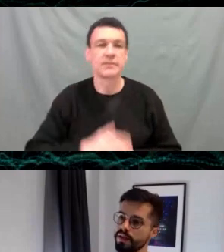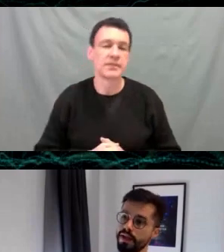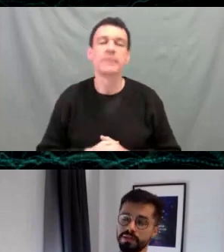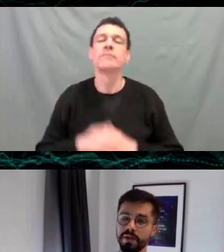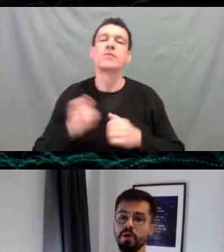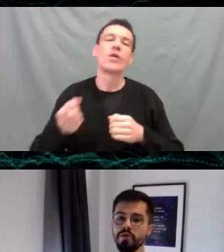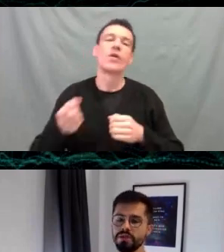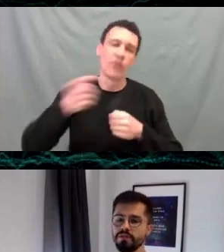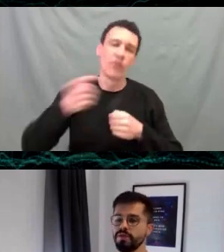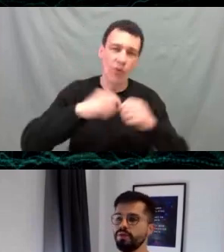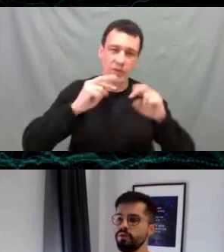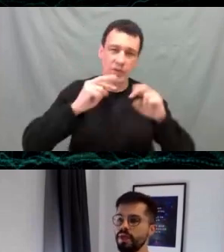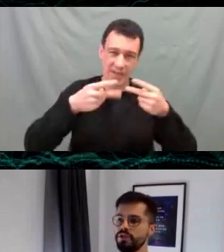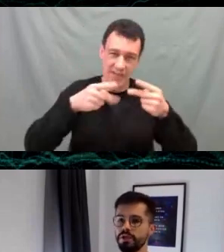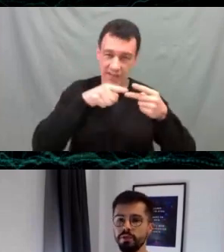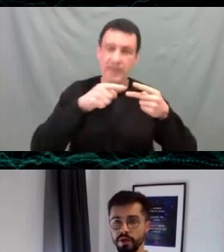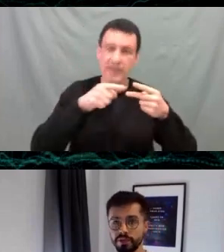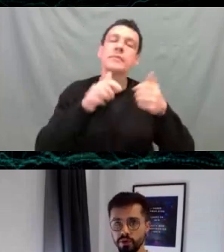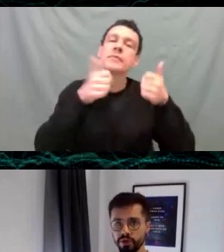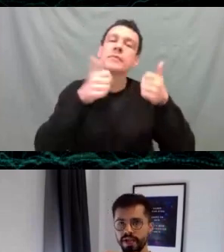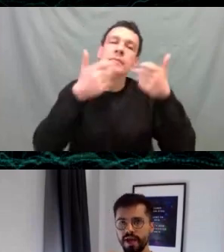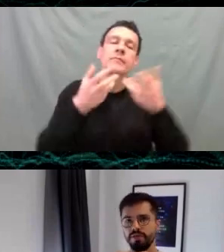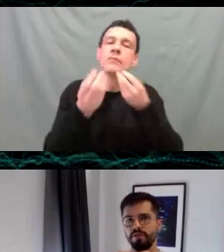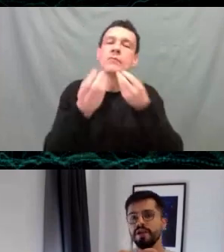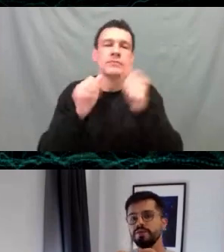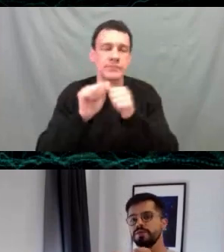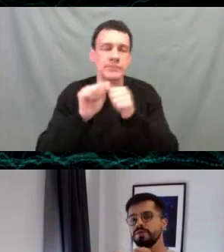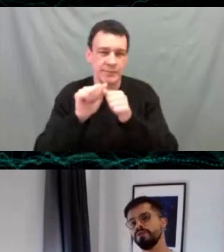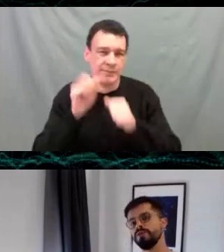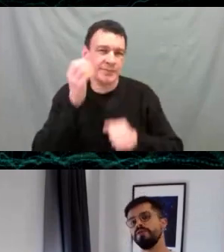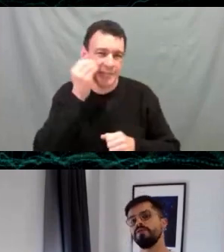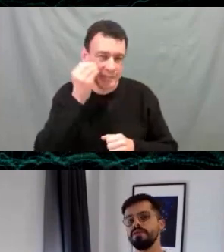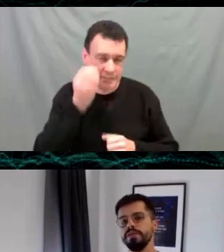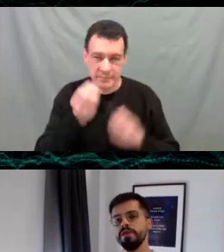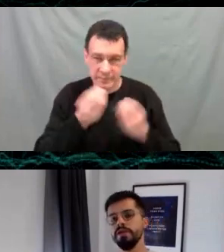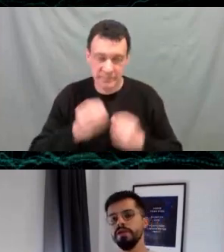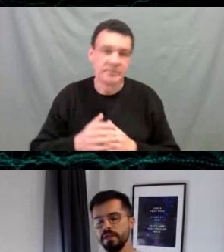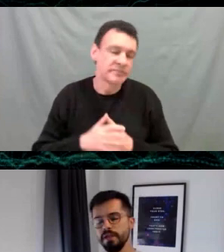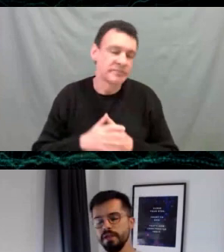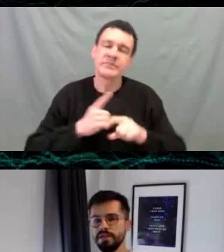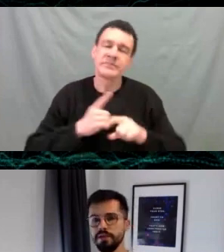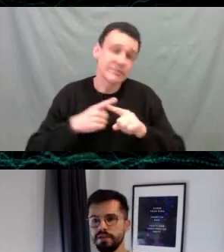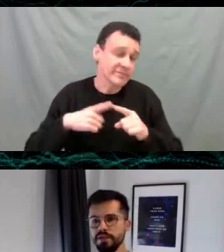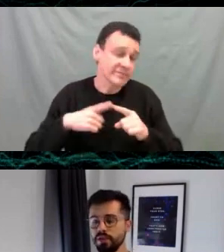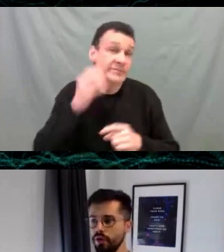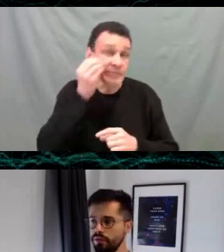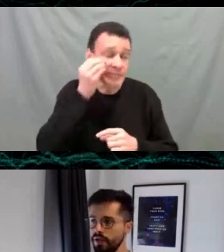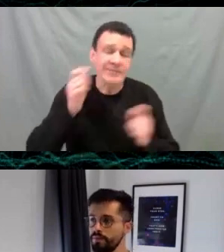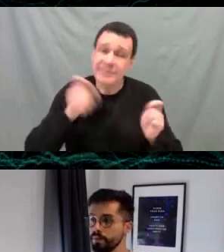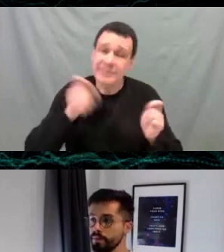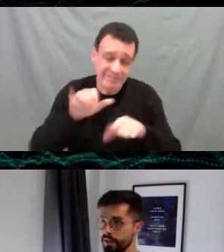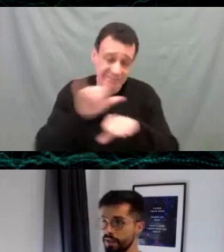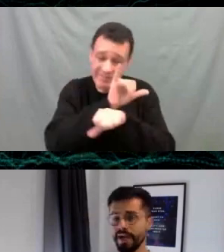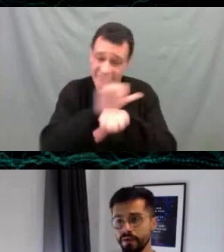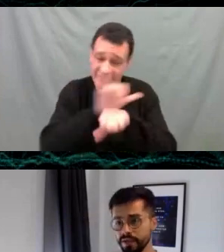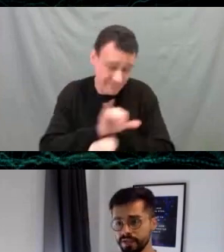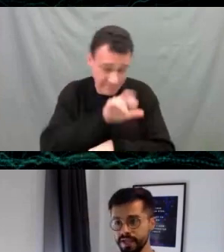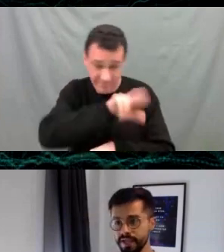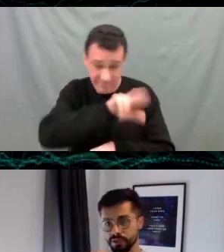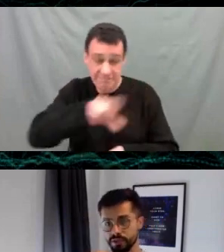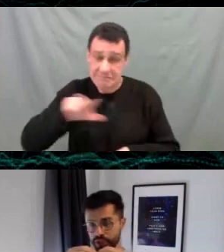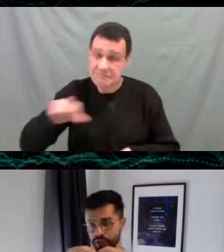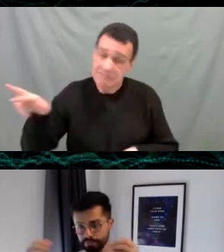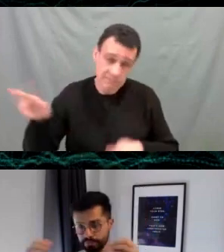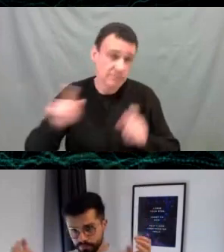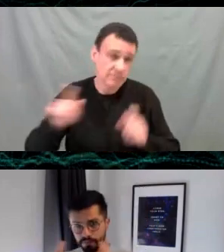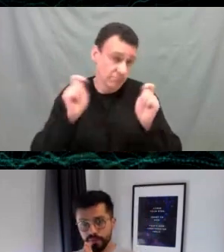link que explica aqui ele ele como você vai executar o teste porque você pode criar diversos testes dentro desse desse desse desse diretório tá e